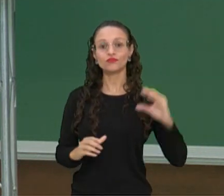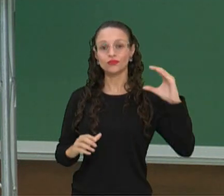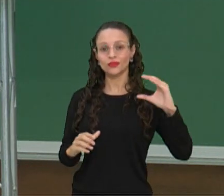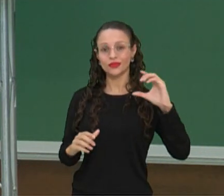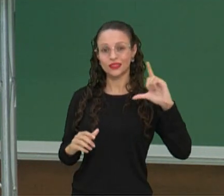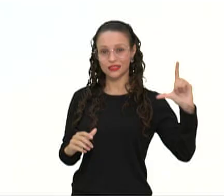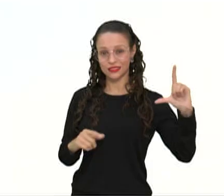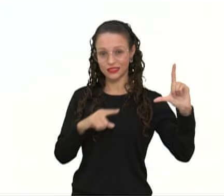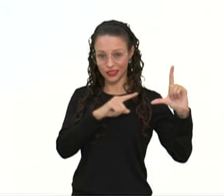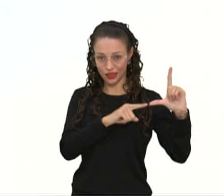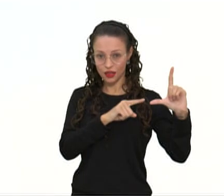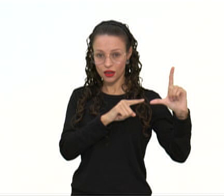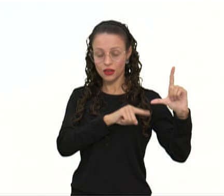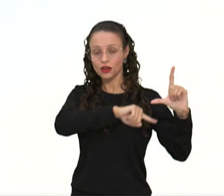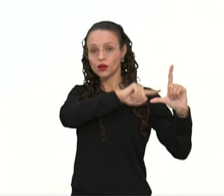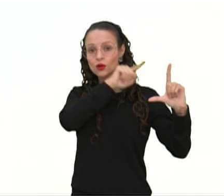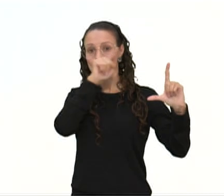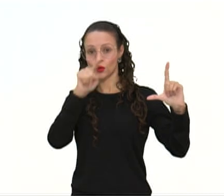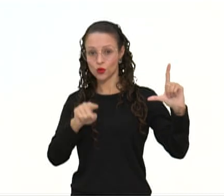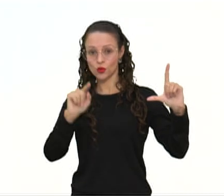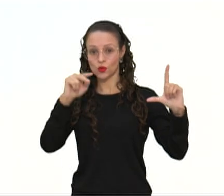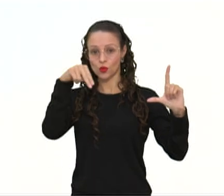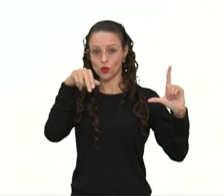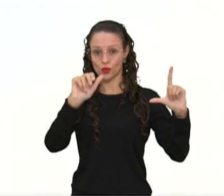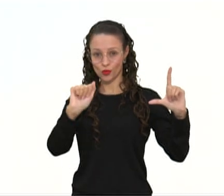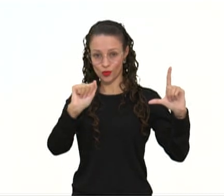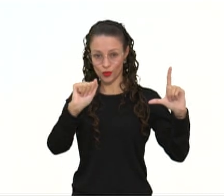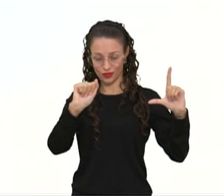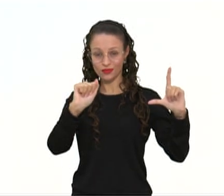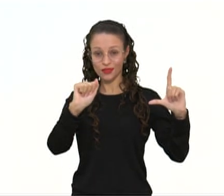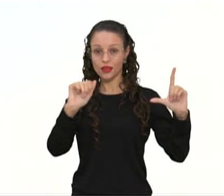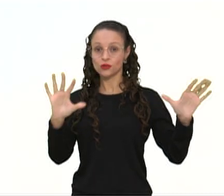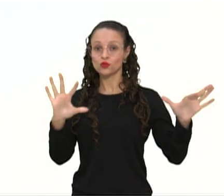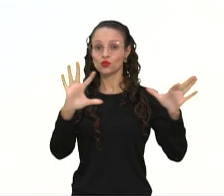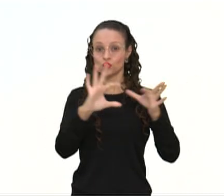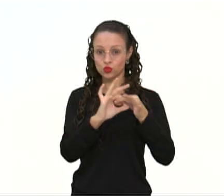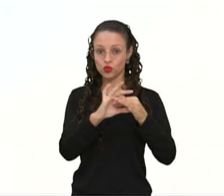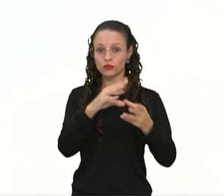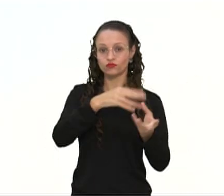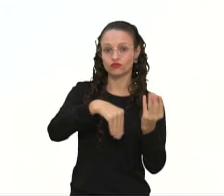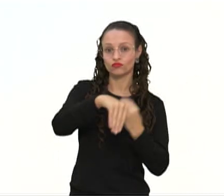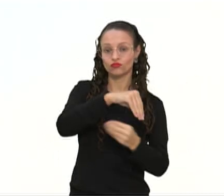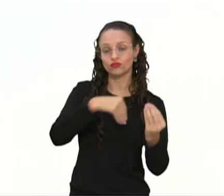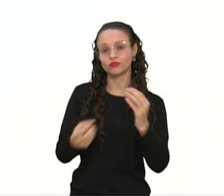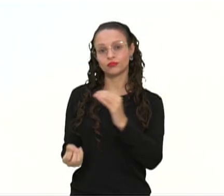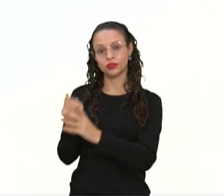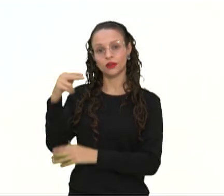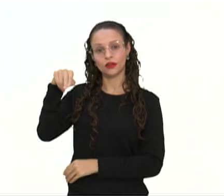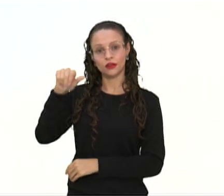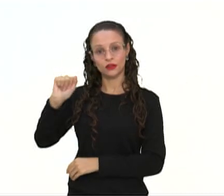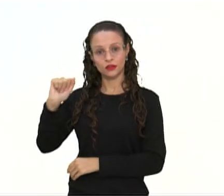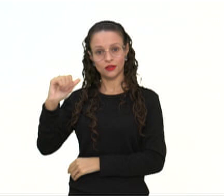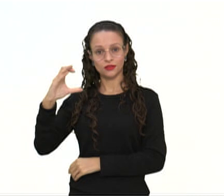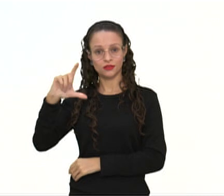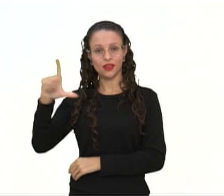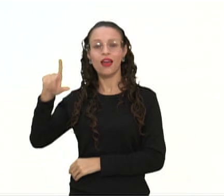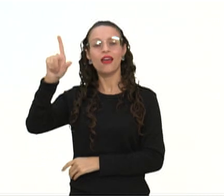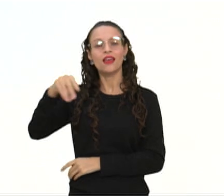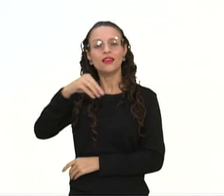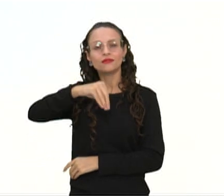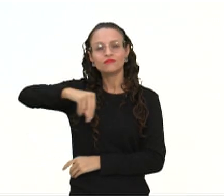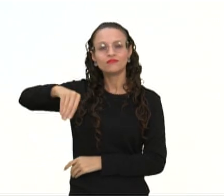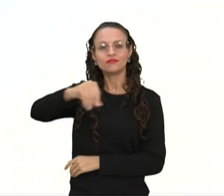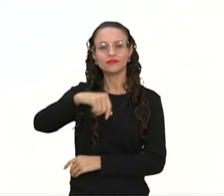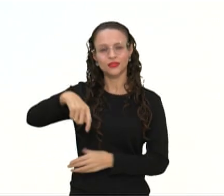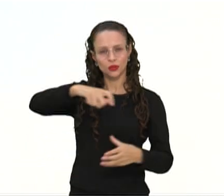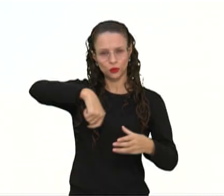Cl do ácido clorídrico com o Na, o sódio, do hidróxido de sódio, eu vou ter o NaCl, que é o sal de cozinha, aquele mesmo que a